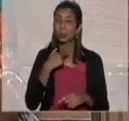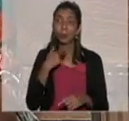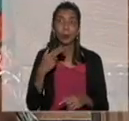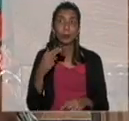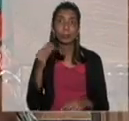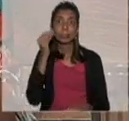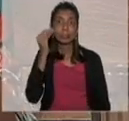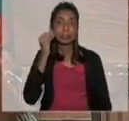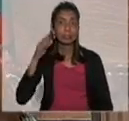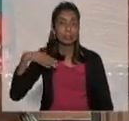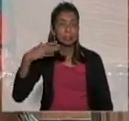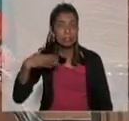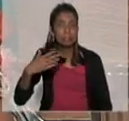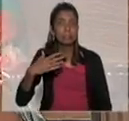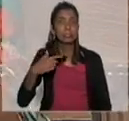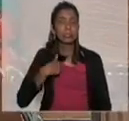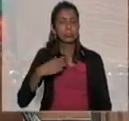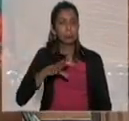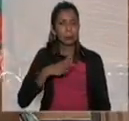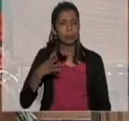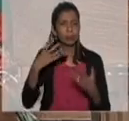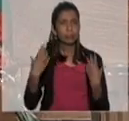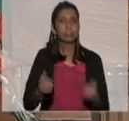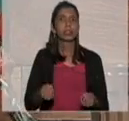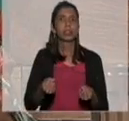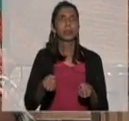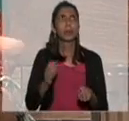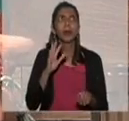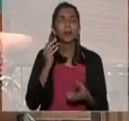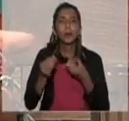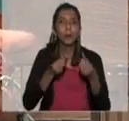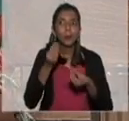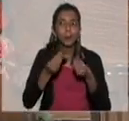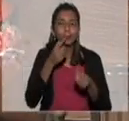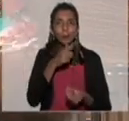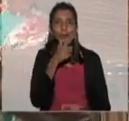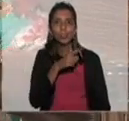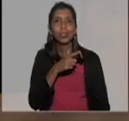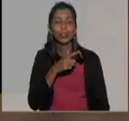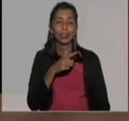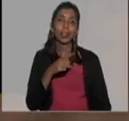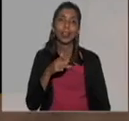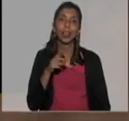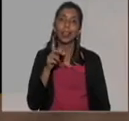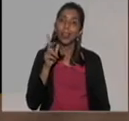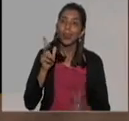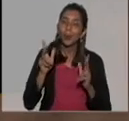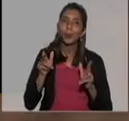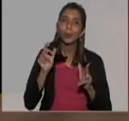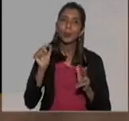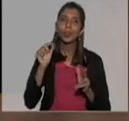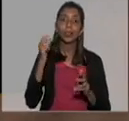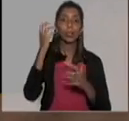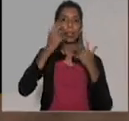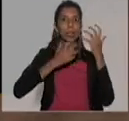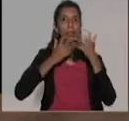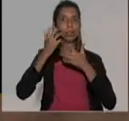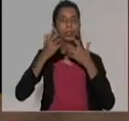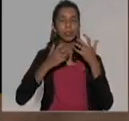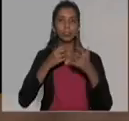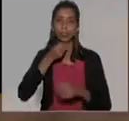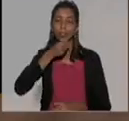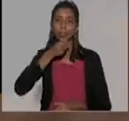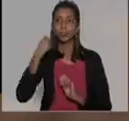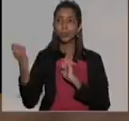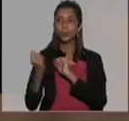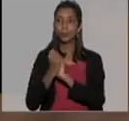atravessar eu assim mais uma vez na vida entrando com a cara e com a coragem atravessar o quê atravessar é quando você não canta